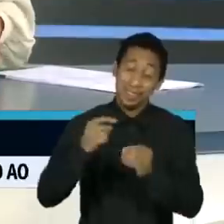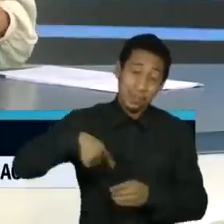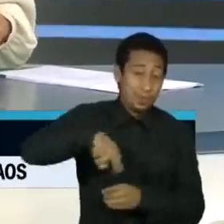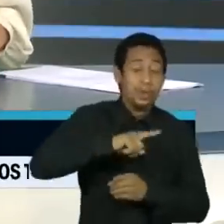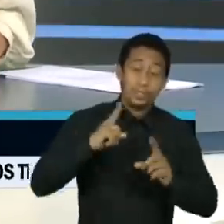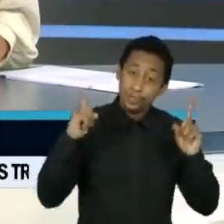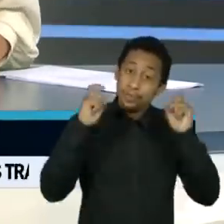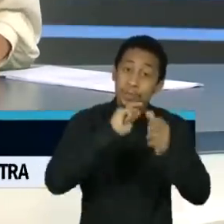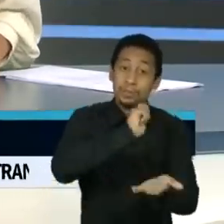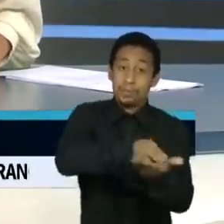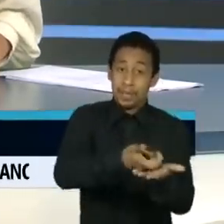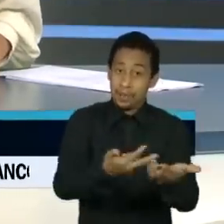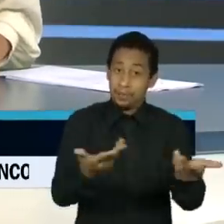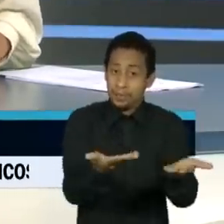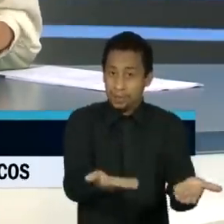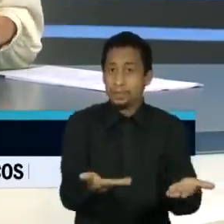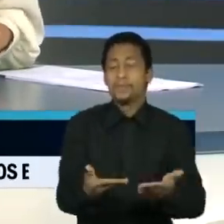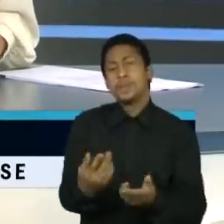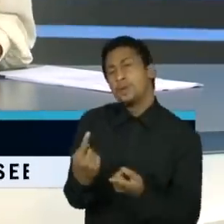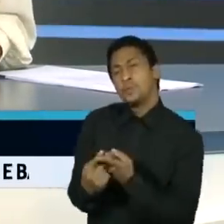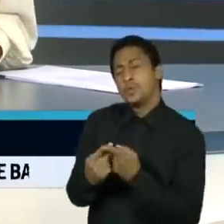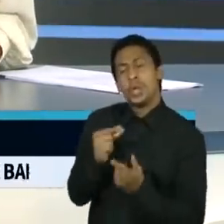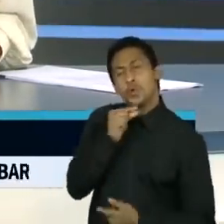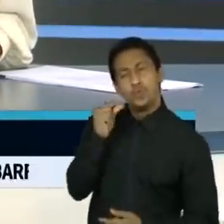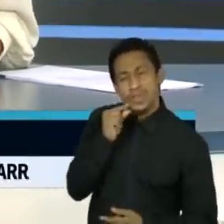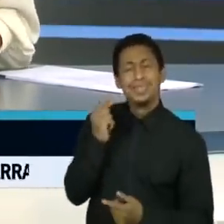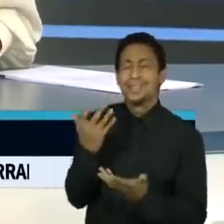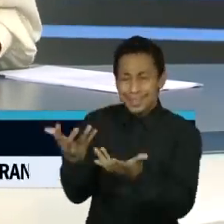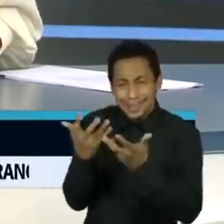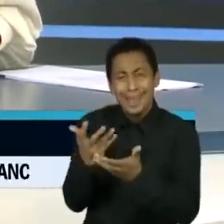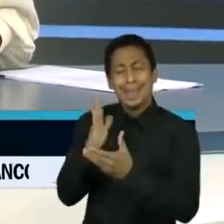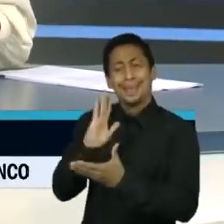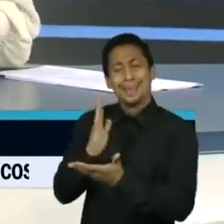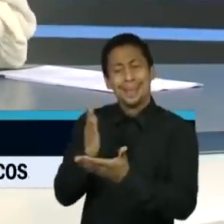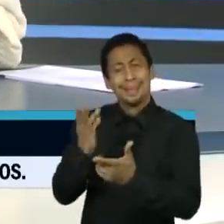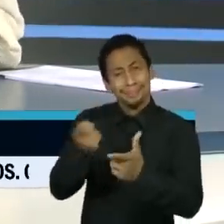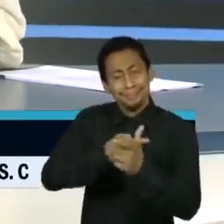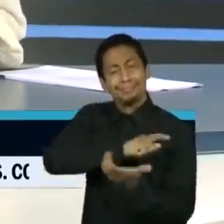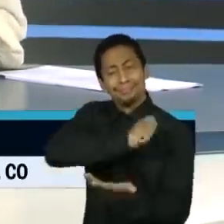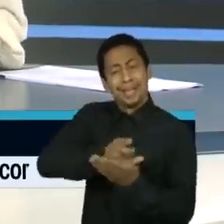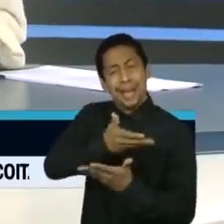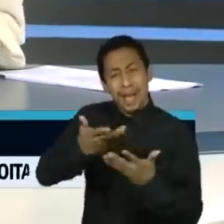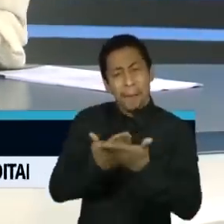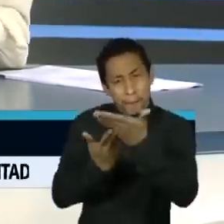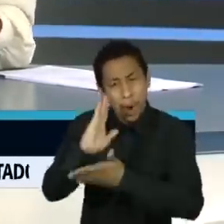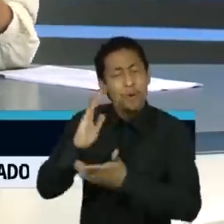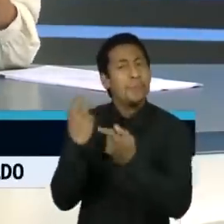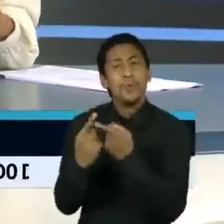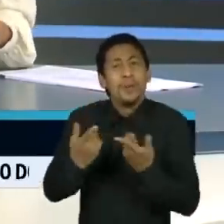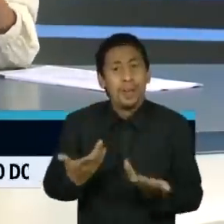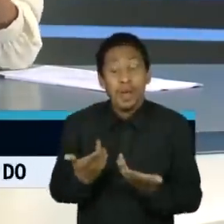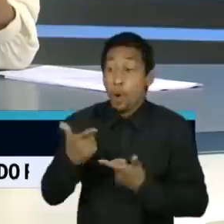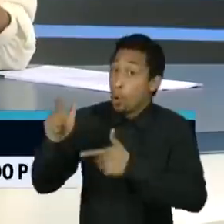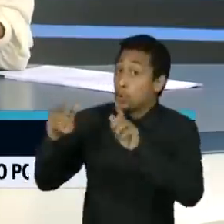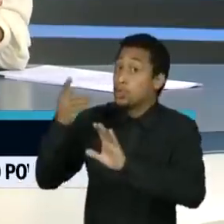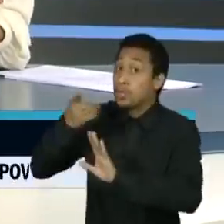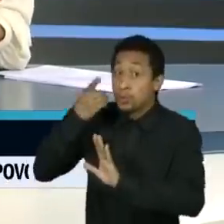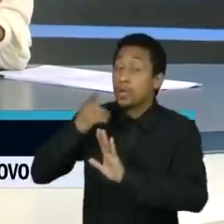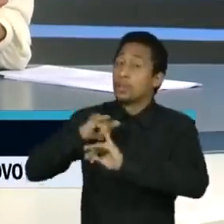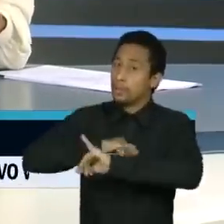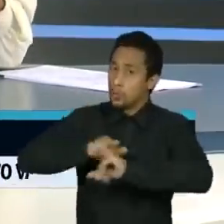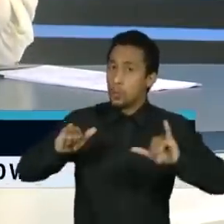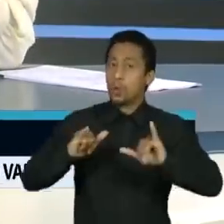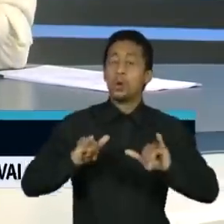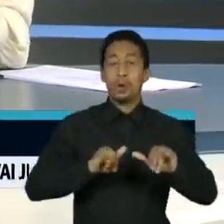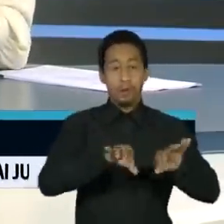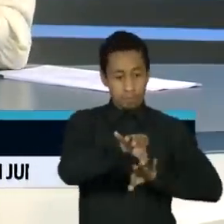Gessner, por que que Arthur Lira, então, insiste em precatórios? Alguns deputados falam em plano B. Eu queria saber qual seria o plano B